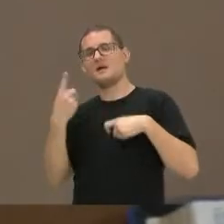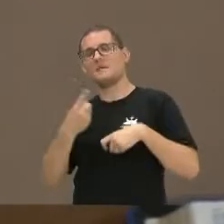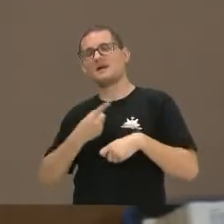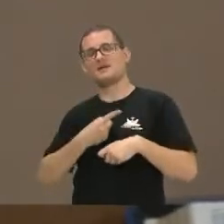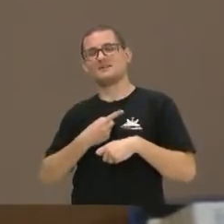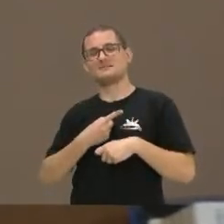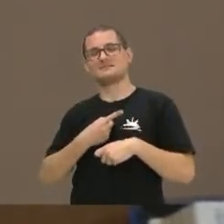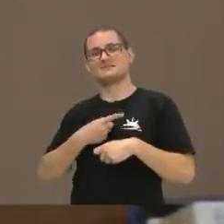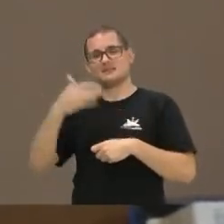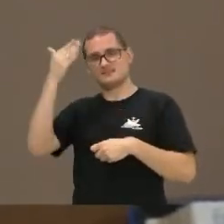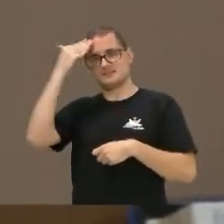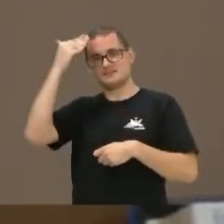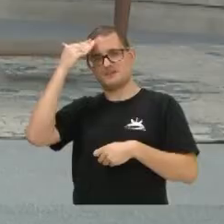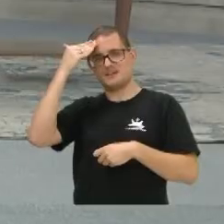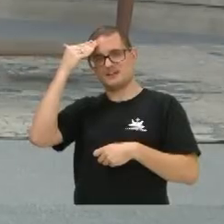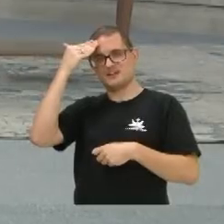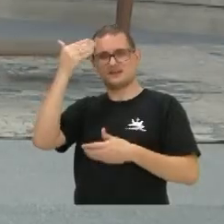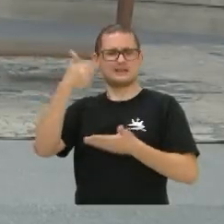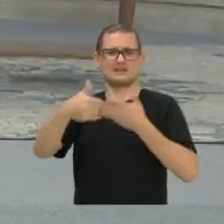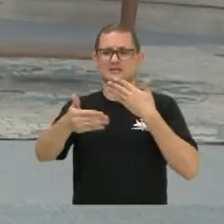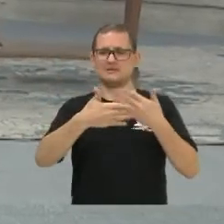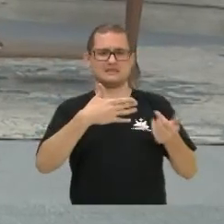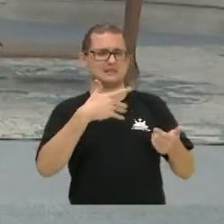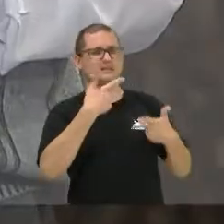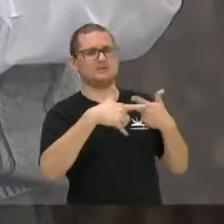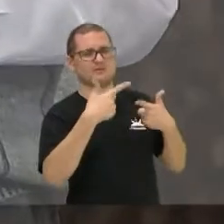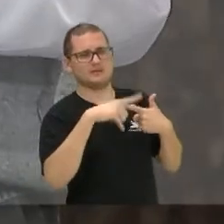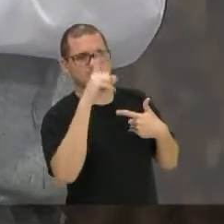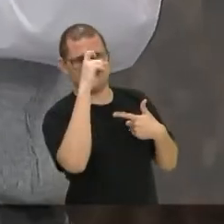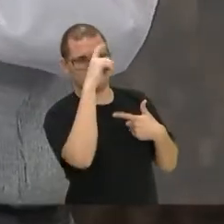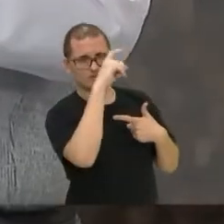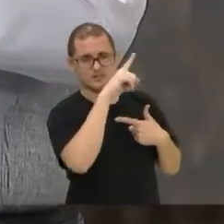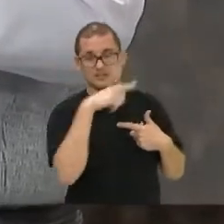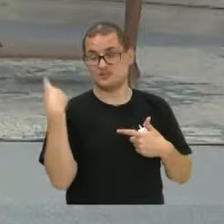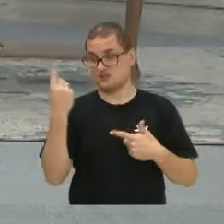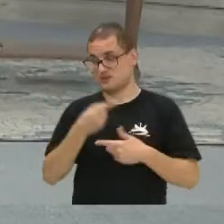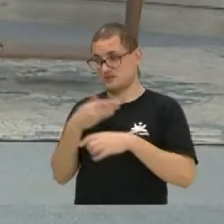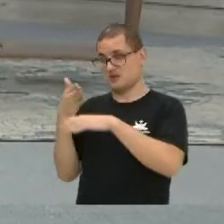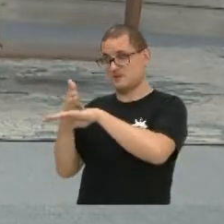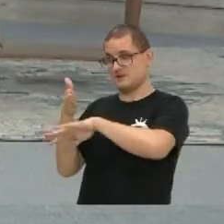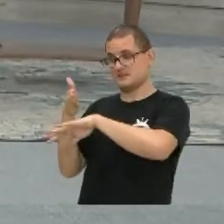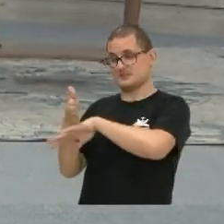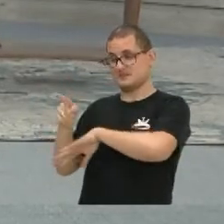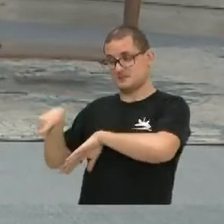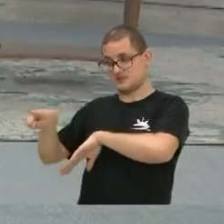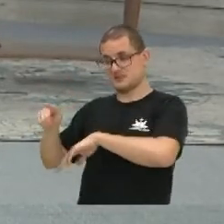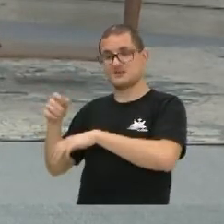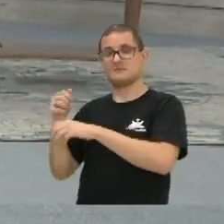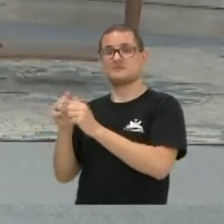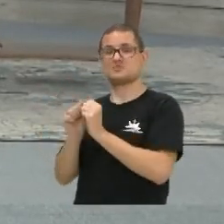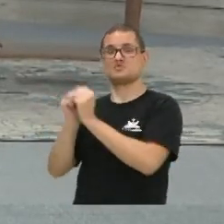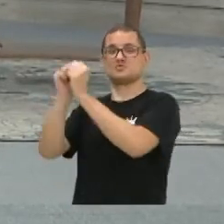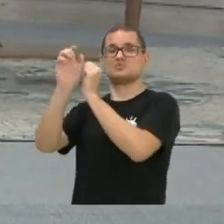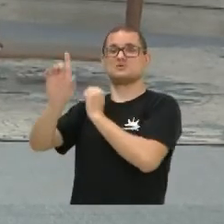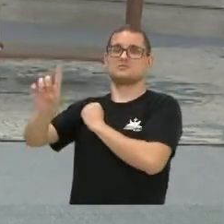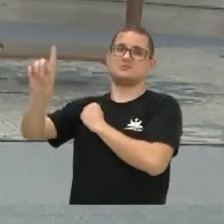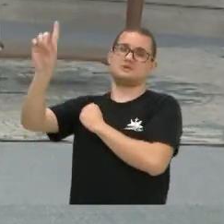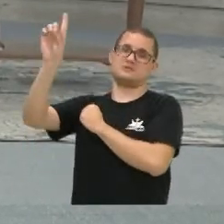crucificado e para além dessa história a participação na vida de deus